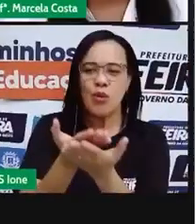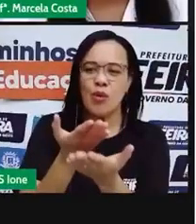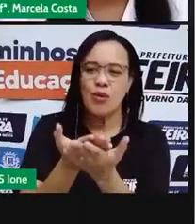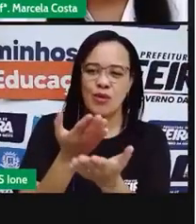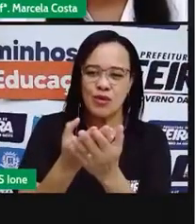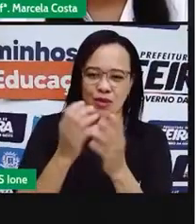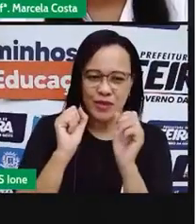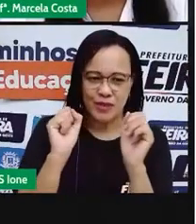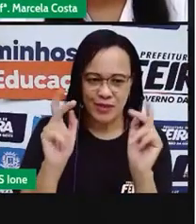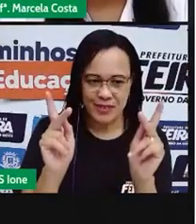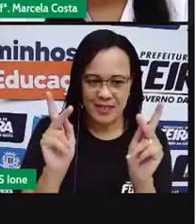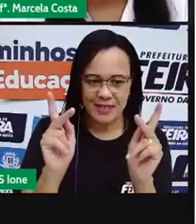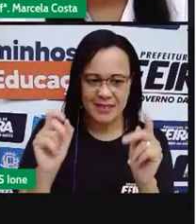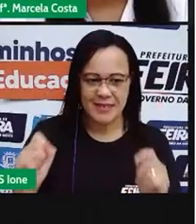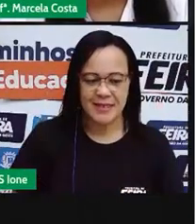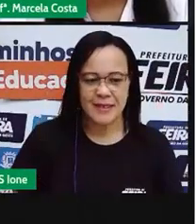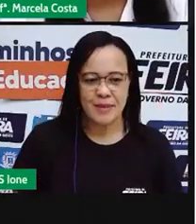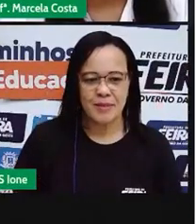Certo?